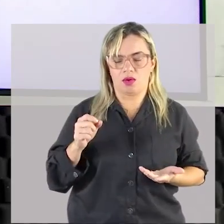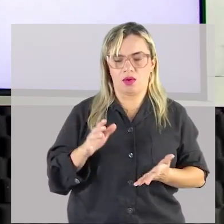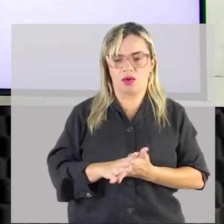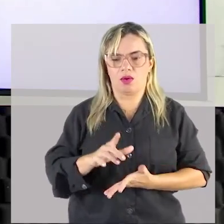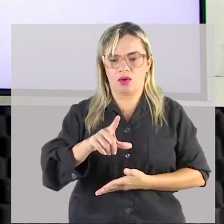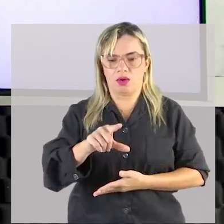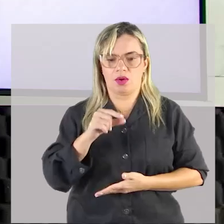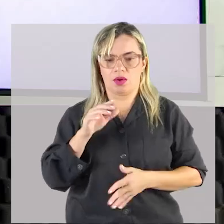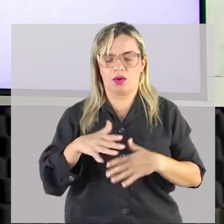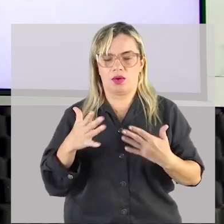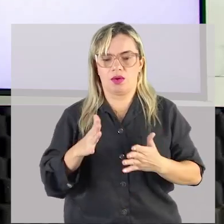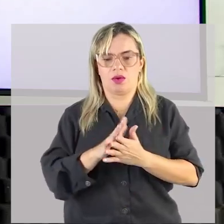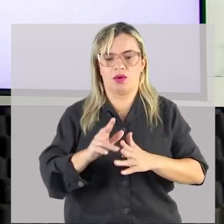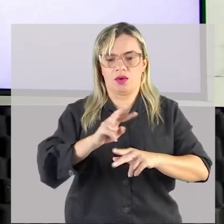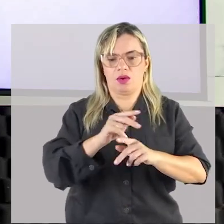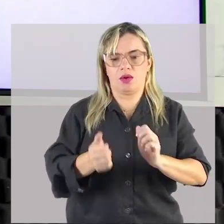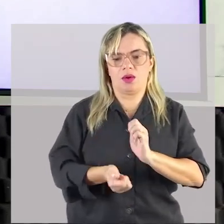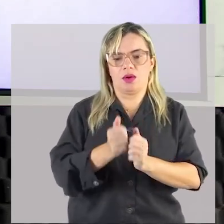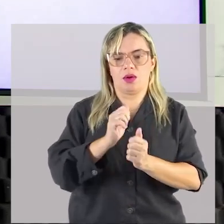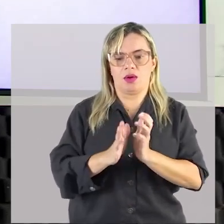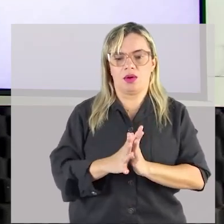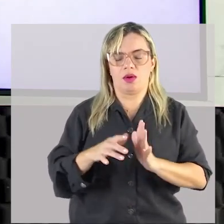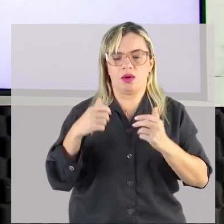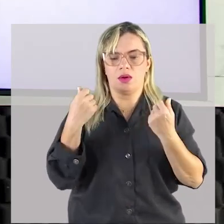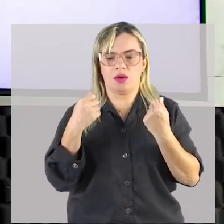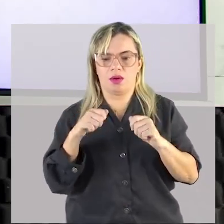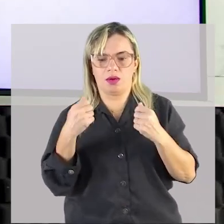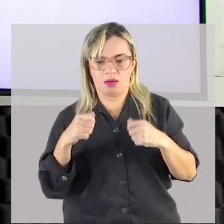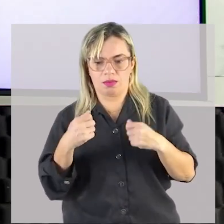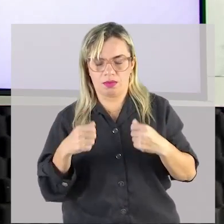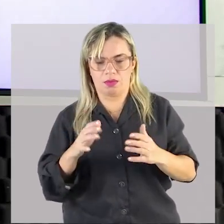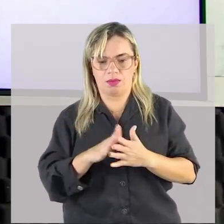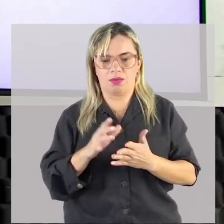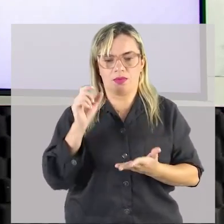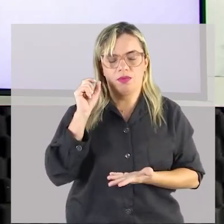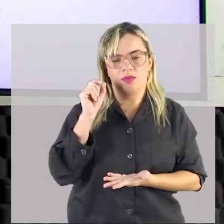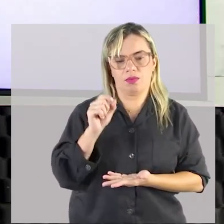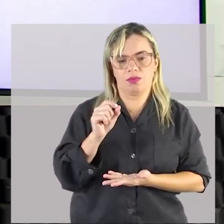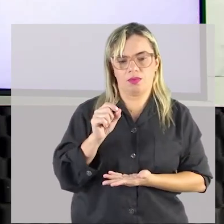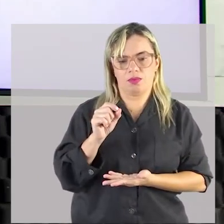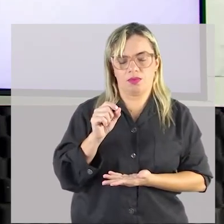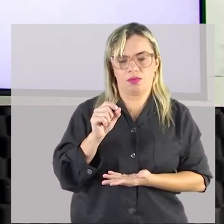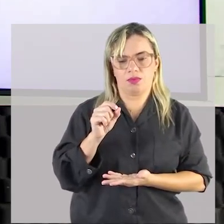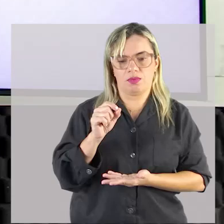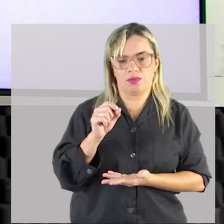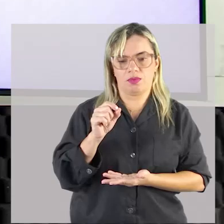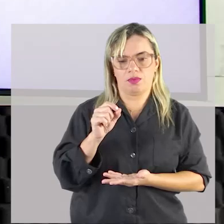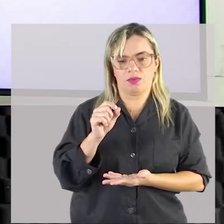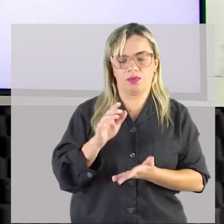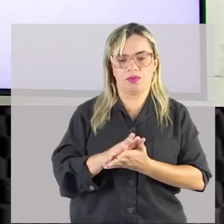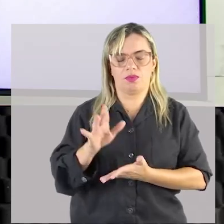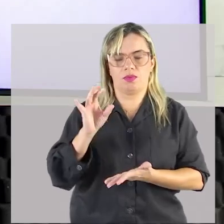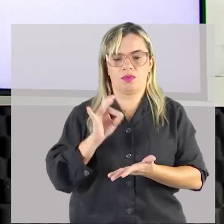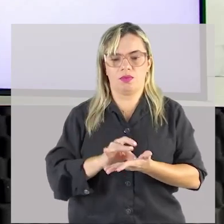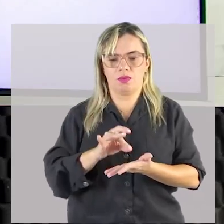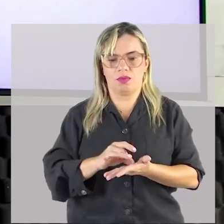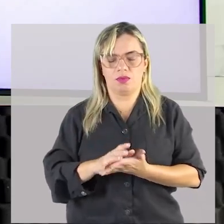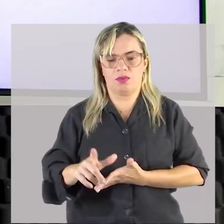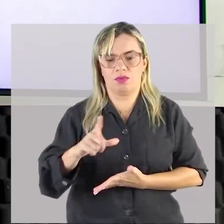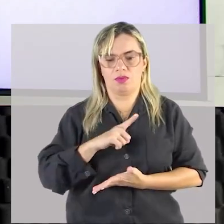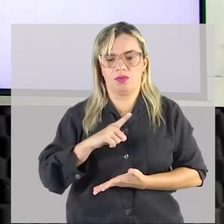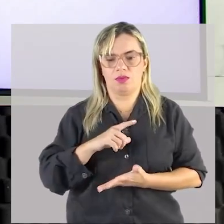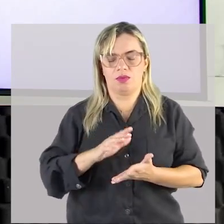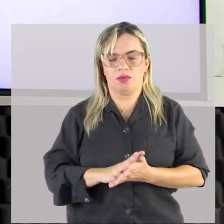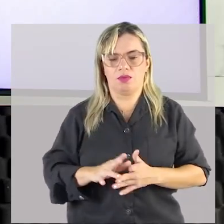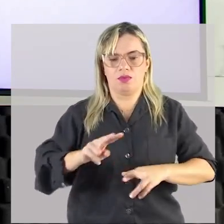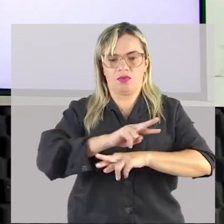biotipos selecionados para cada esporte necessariamente levam em consideração o fato de um atleta possuir